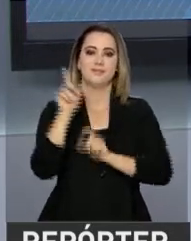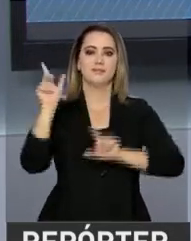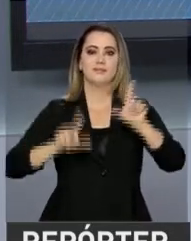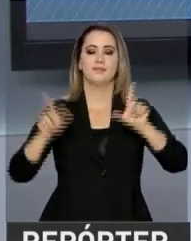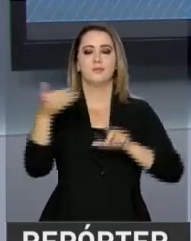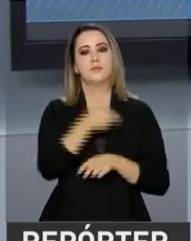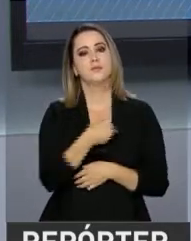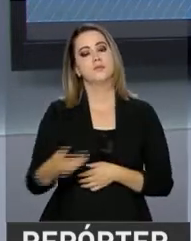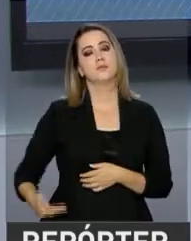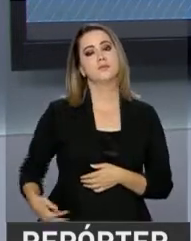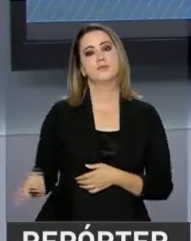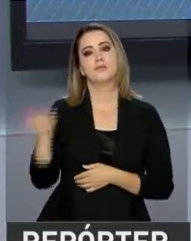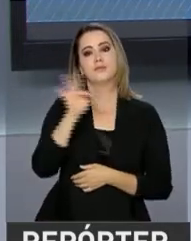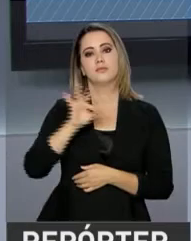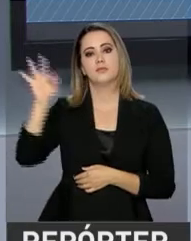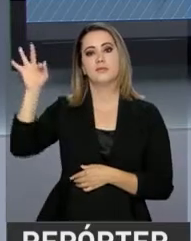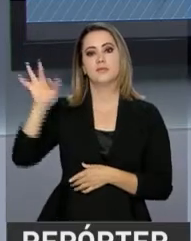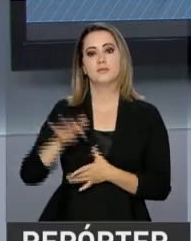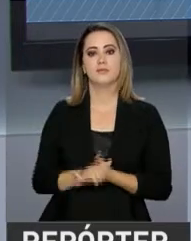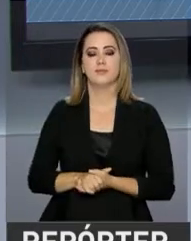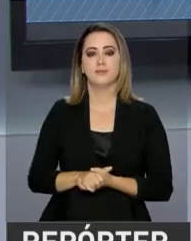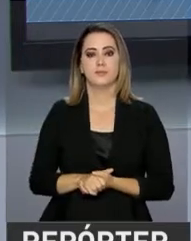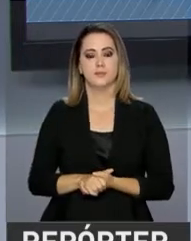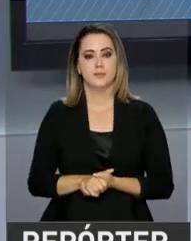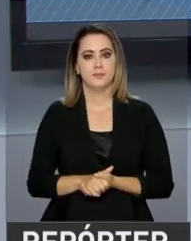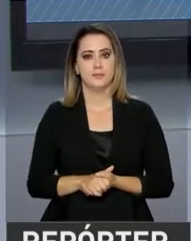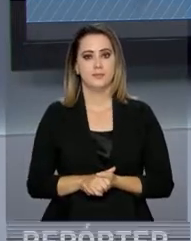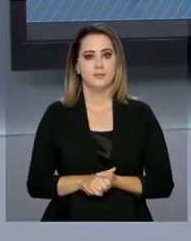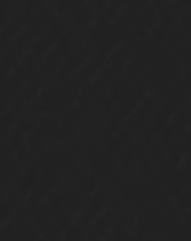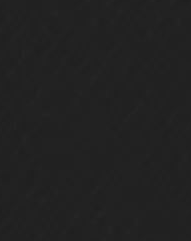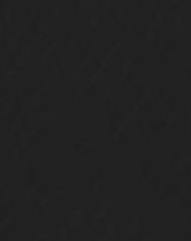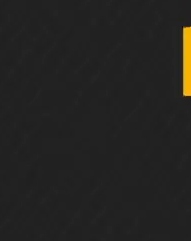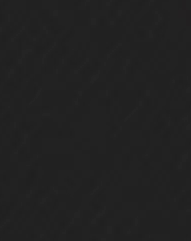com a gente aqui na nbr a tv do governo federal